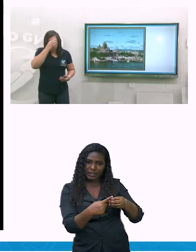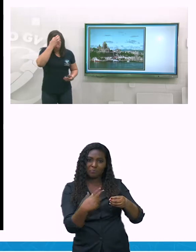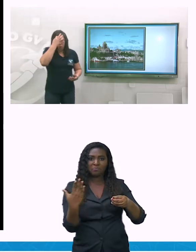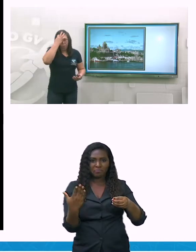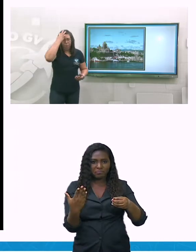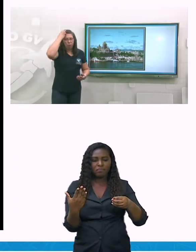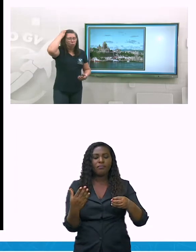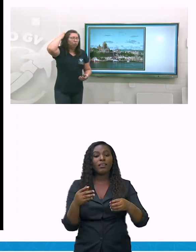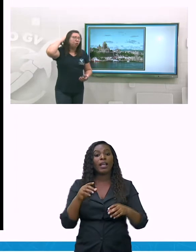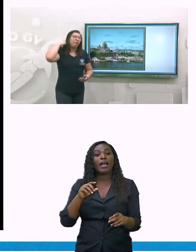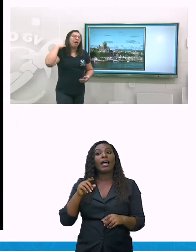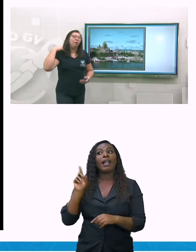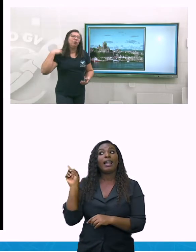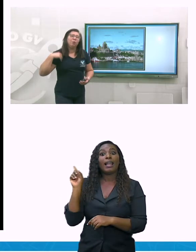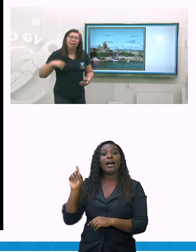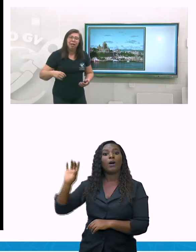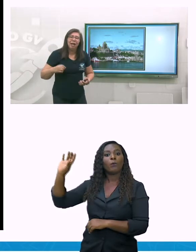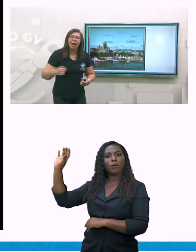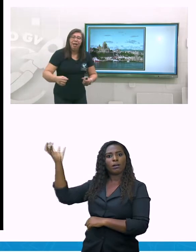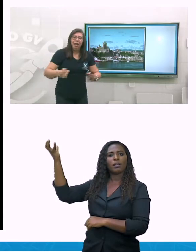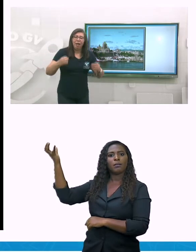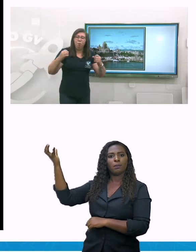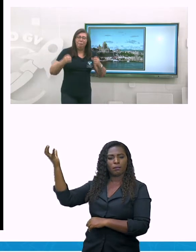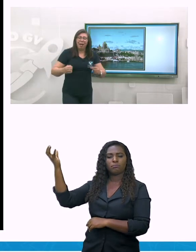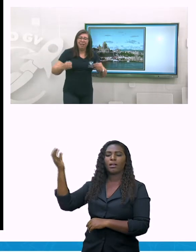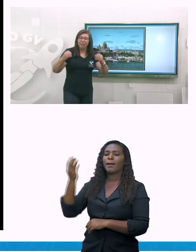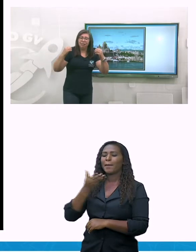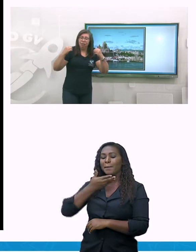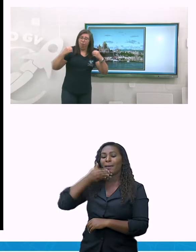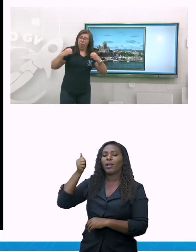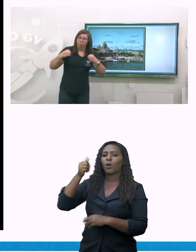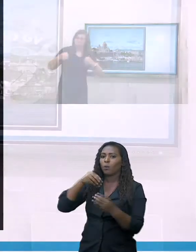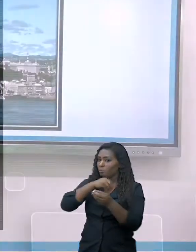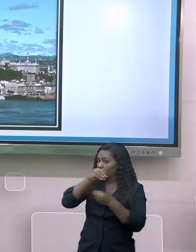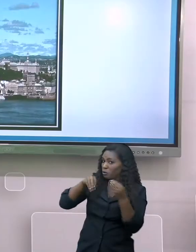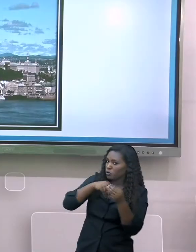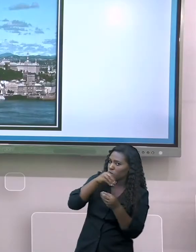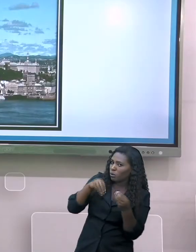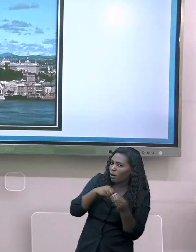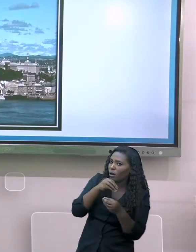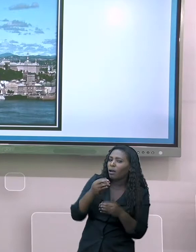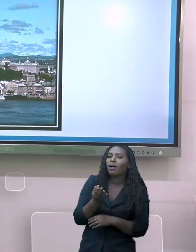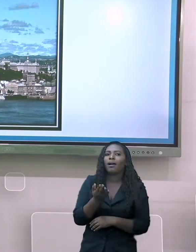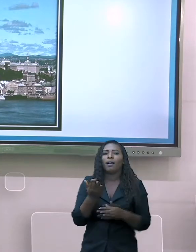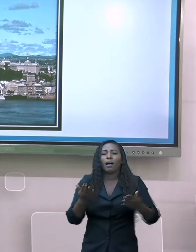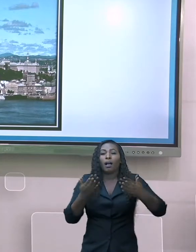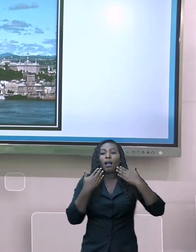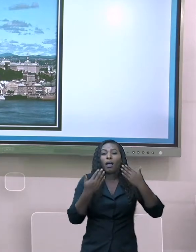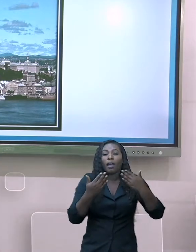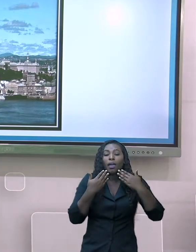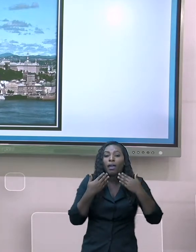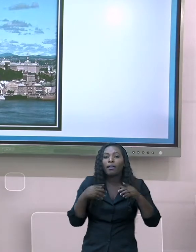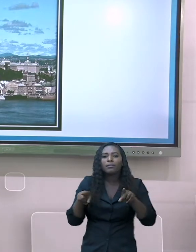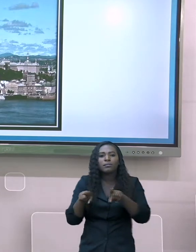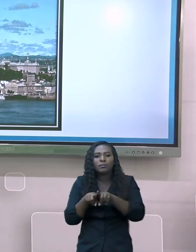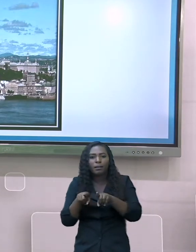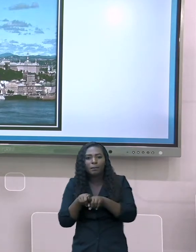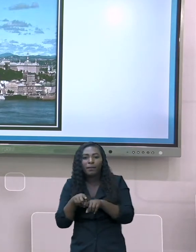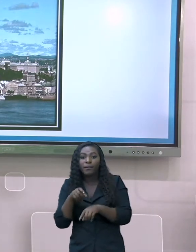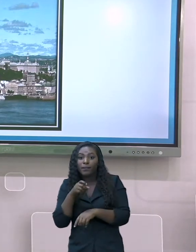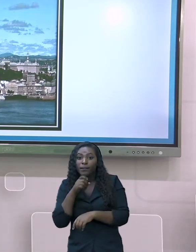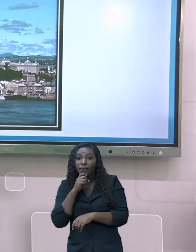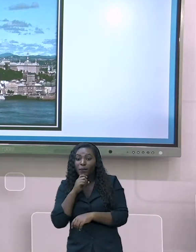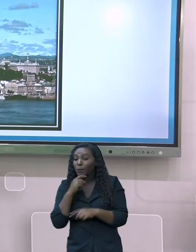lembrando, pessoal, quando eu falo que o Canadá é um país muito frio, eu não posso